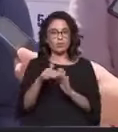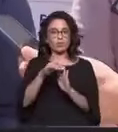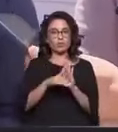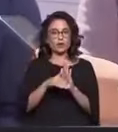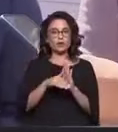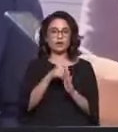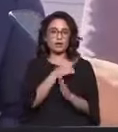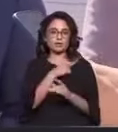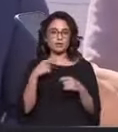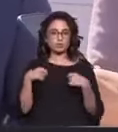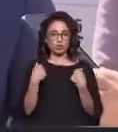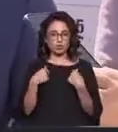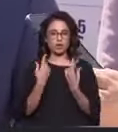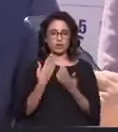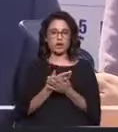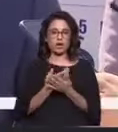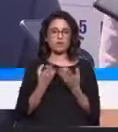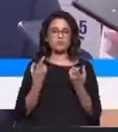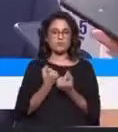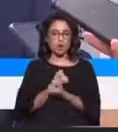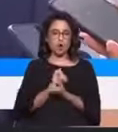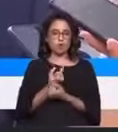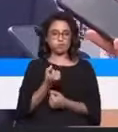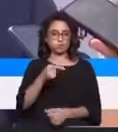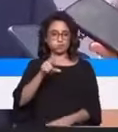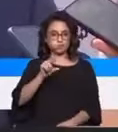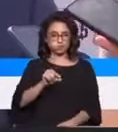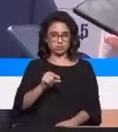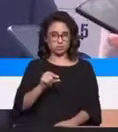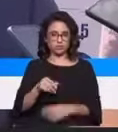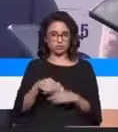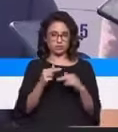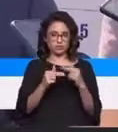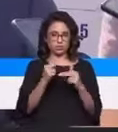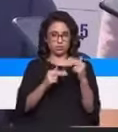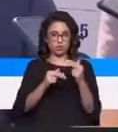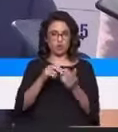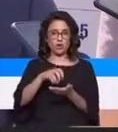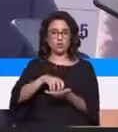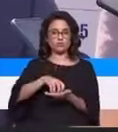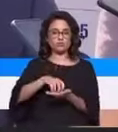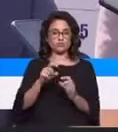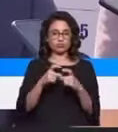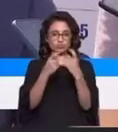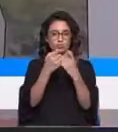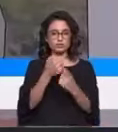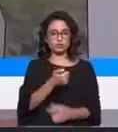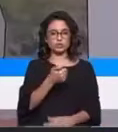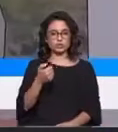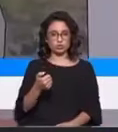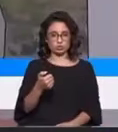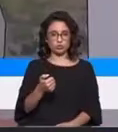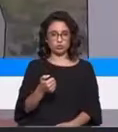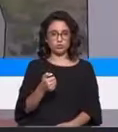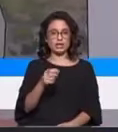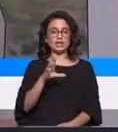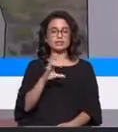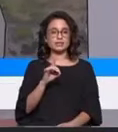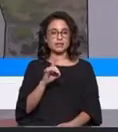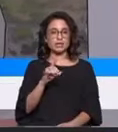Artistas controlados aqui permitirá edificar 55 habitações 16 tipologia tem o